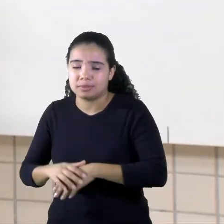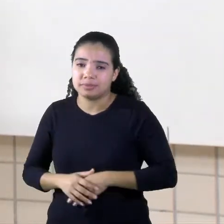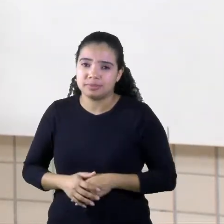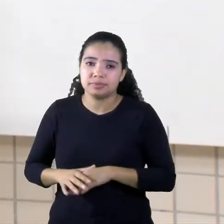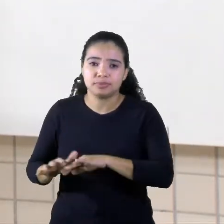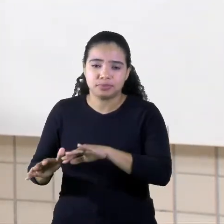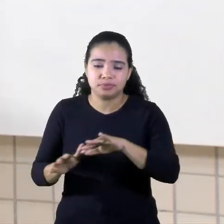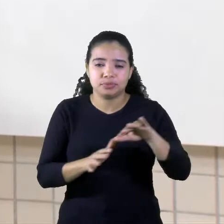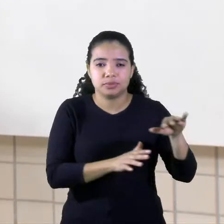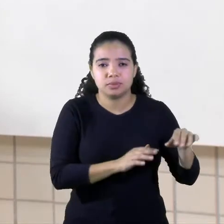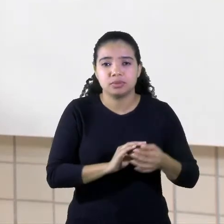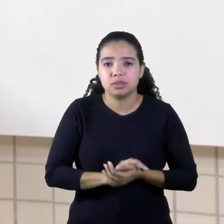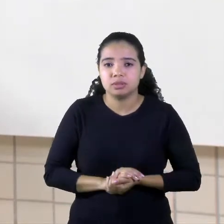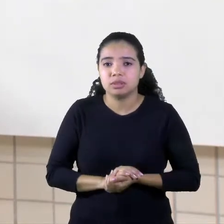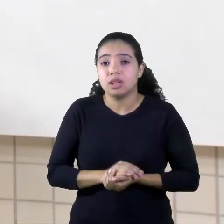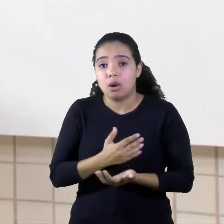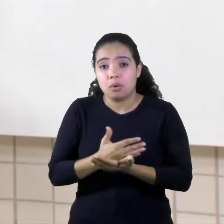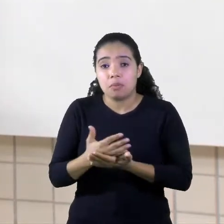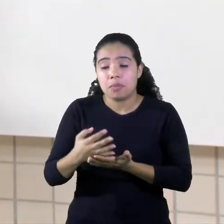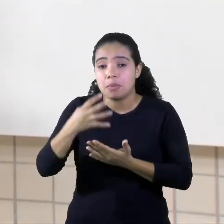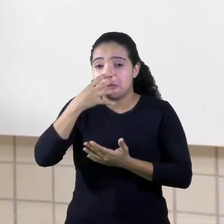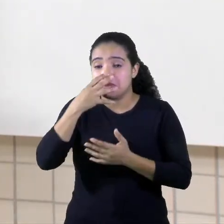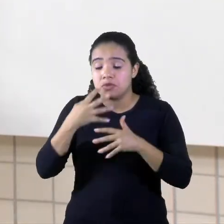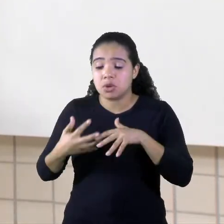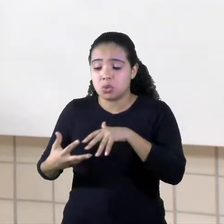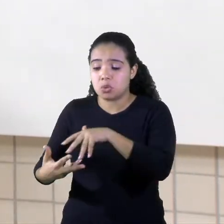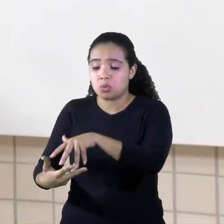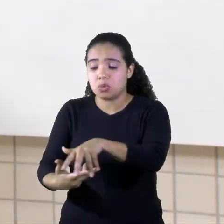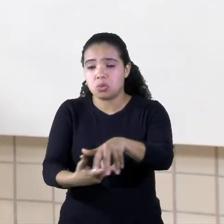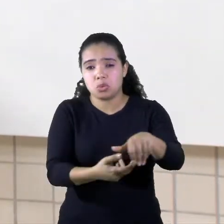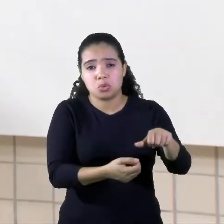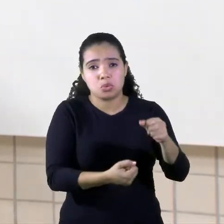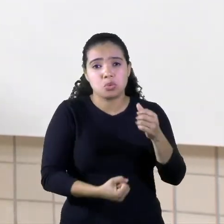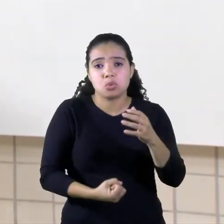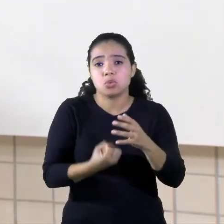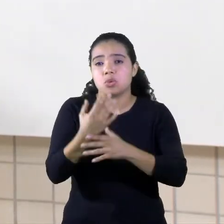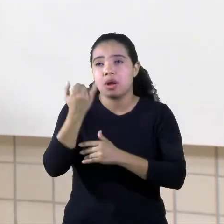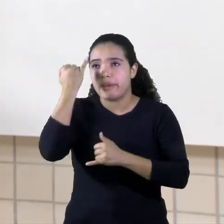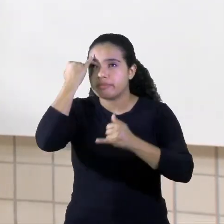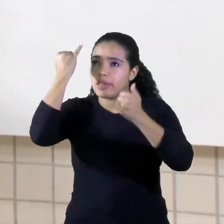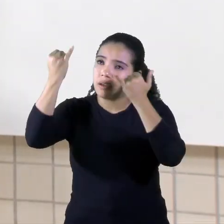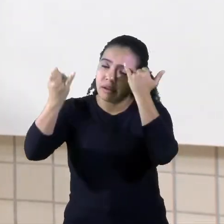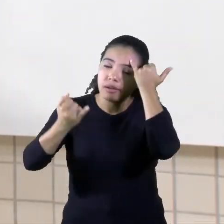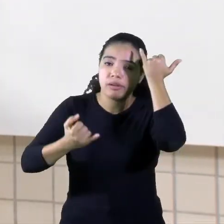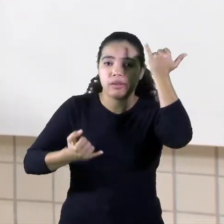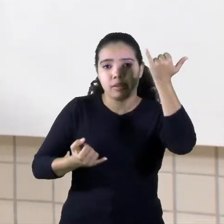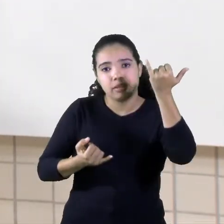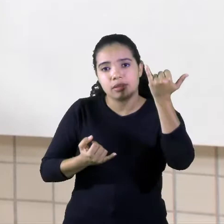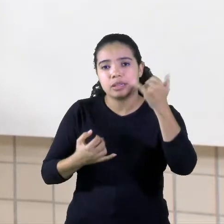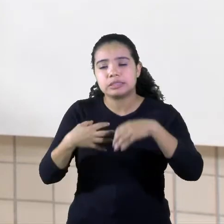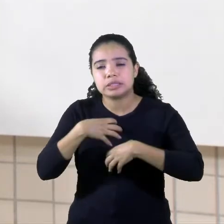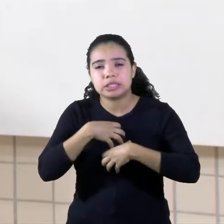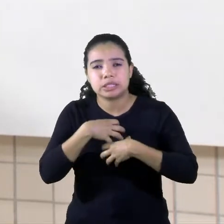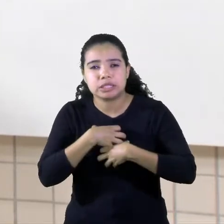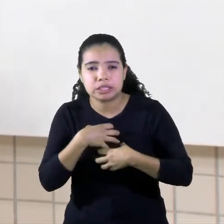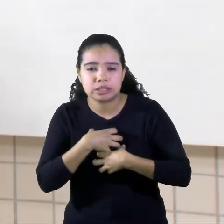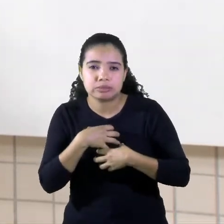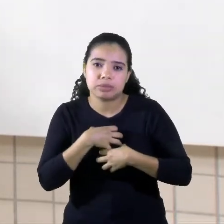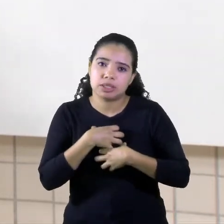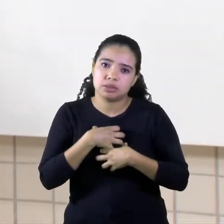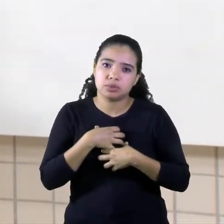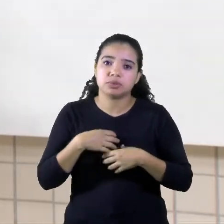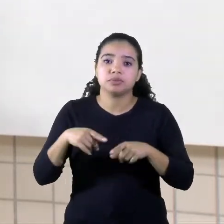agora que no mundo começaram a surgir ideias, sentimentos